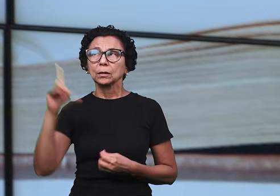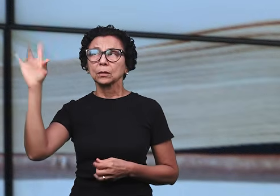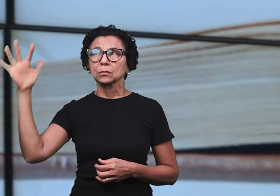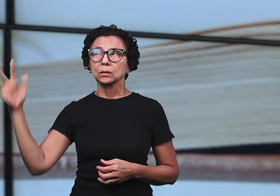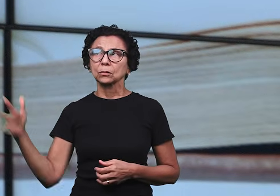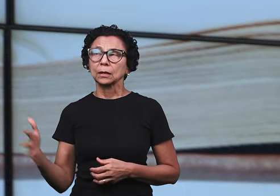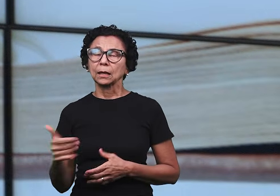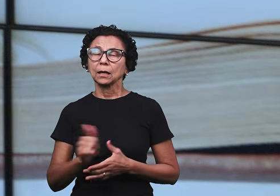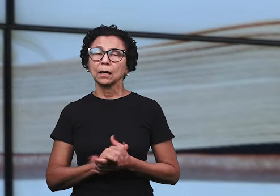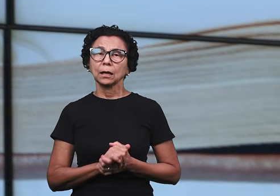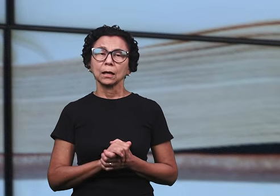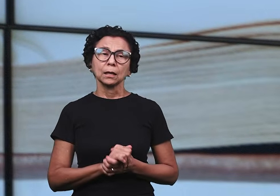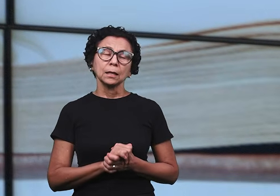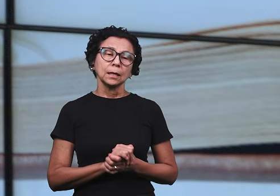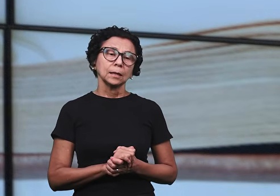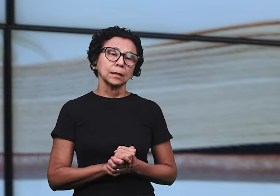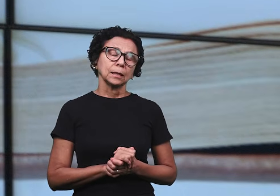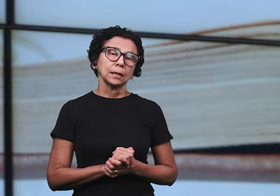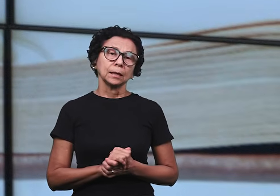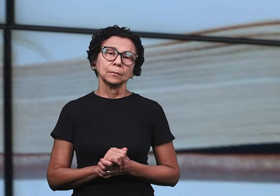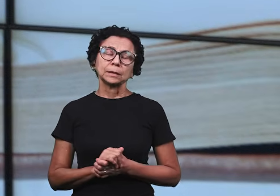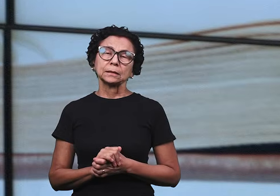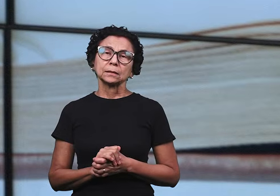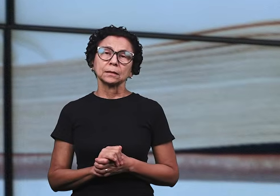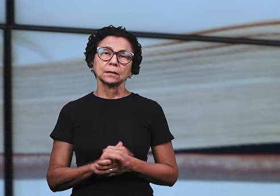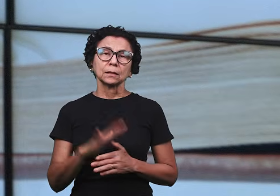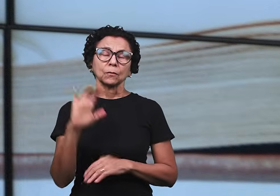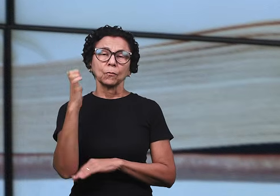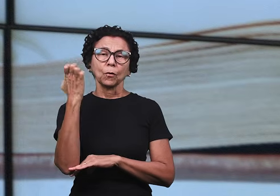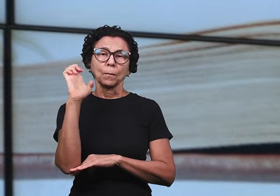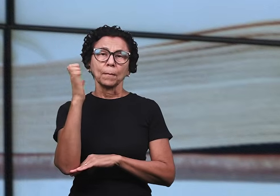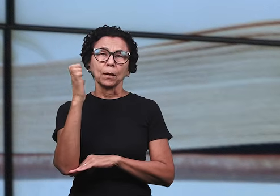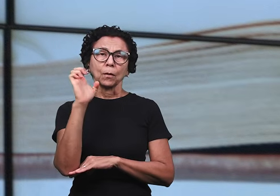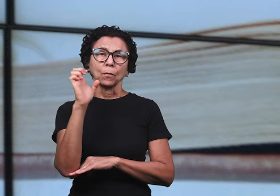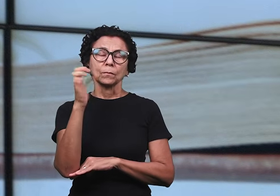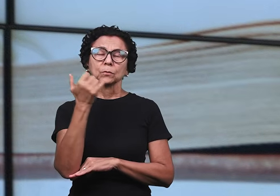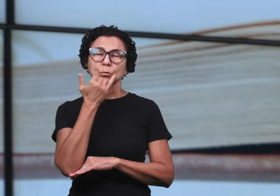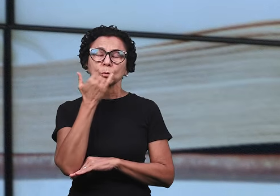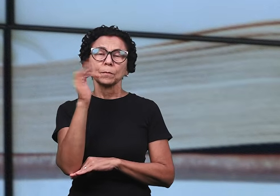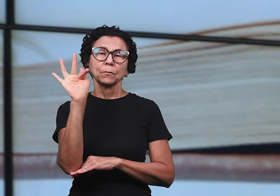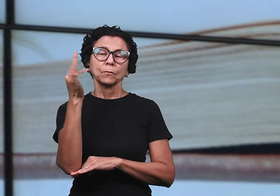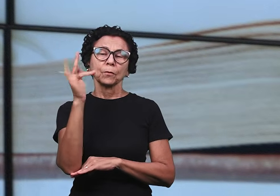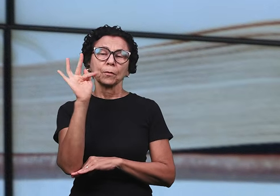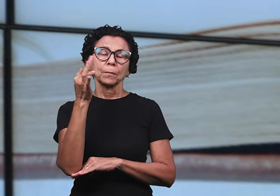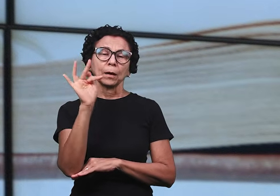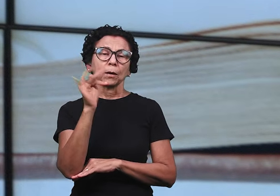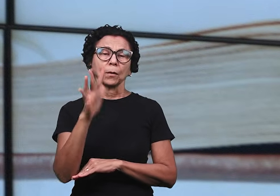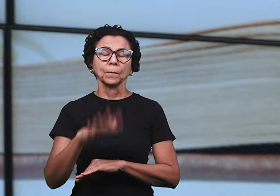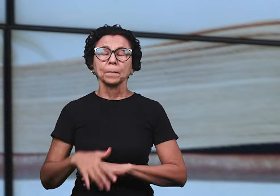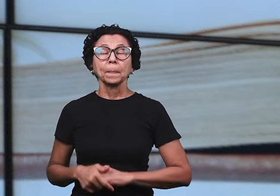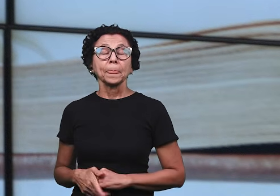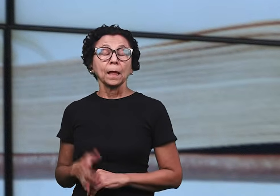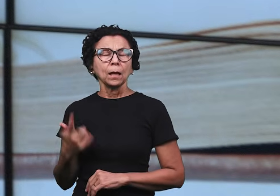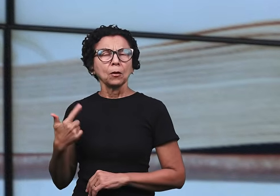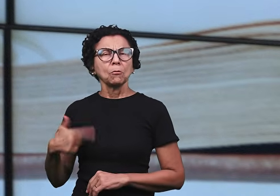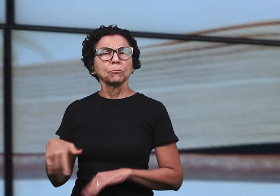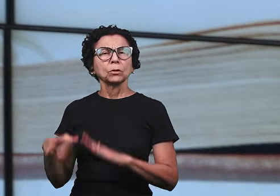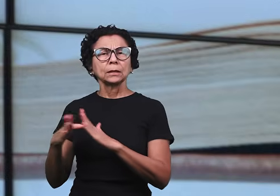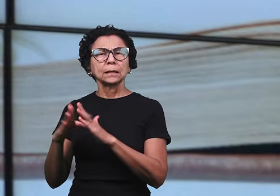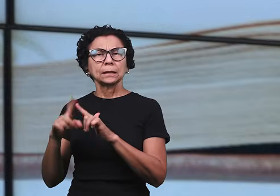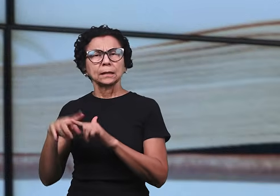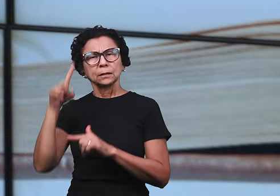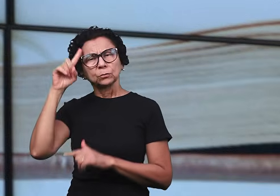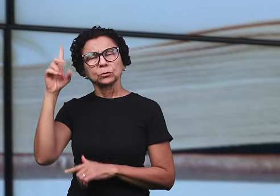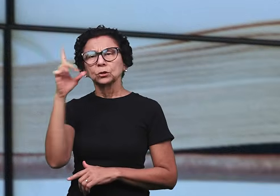Deus era suficiente. É como alguém dizer assim, eu cumpro a minha obrigação de